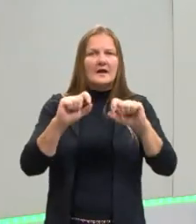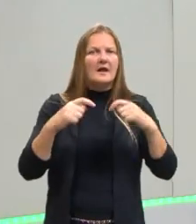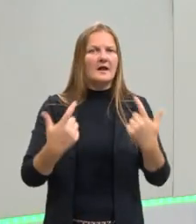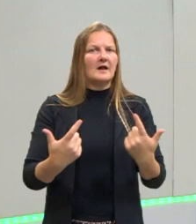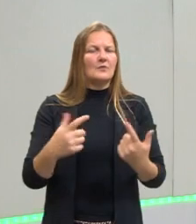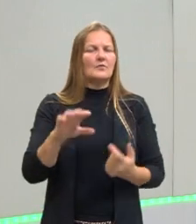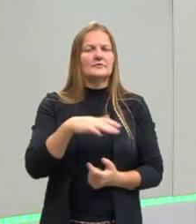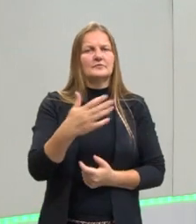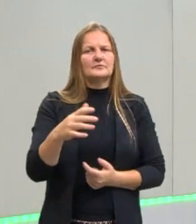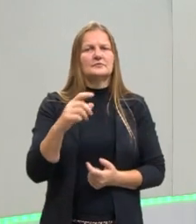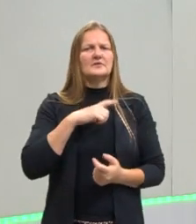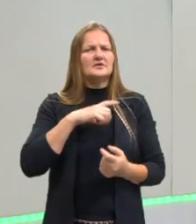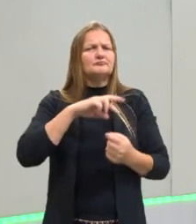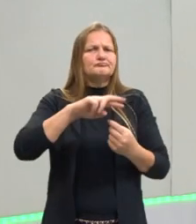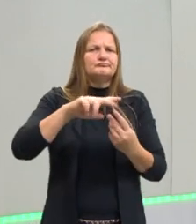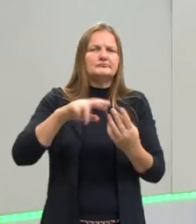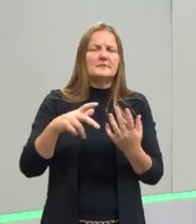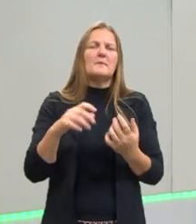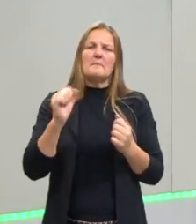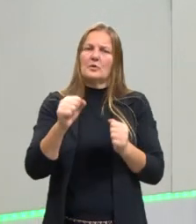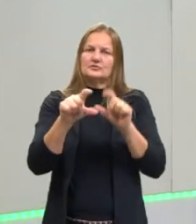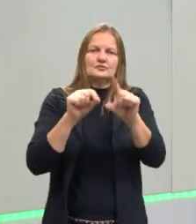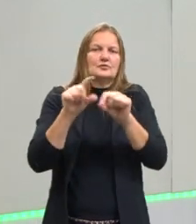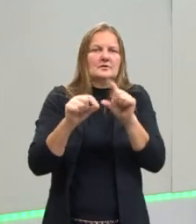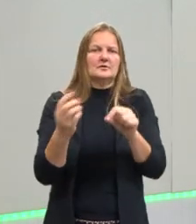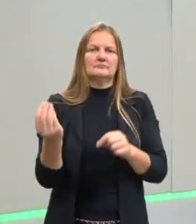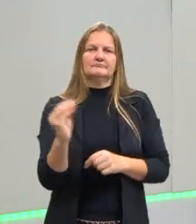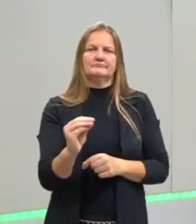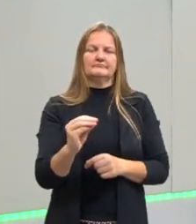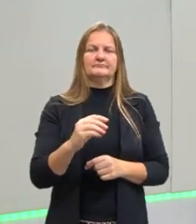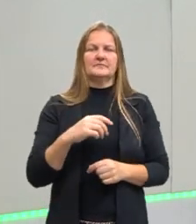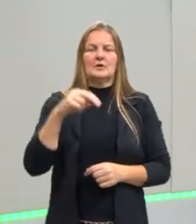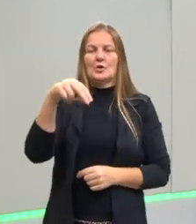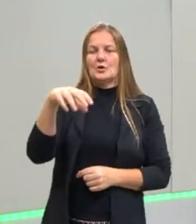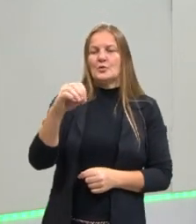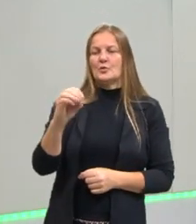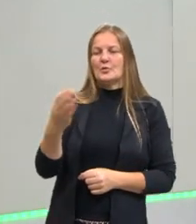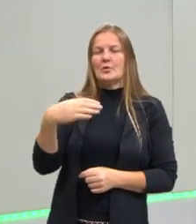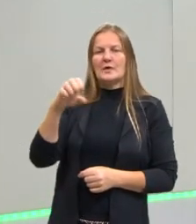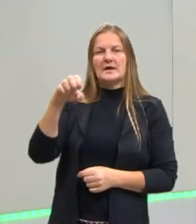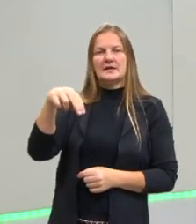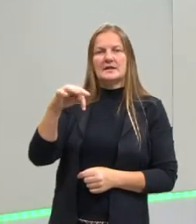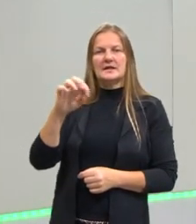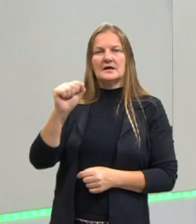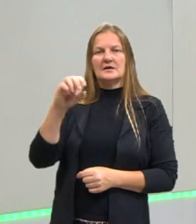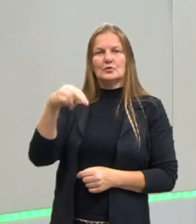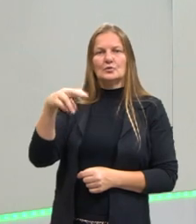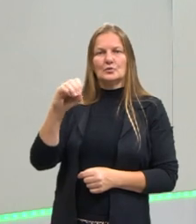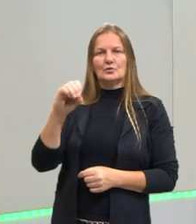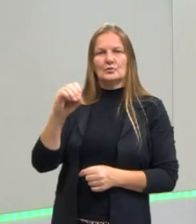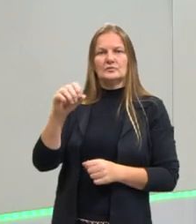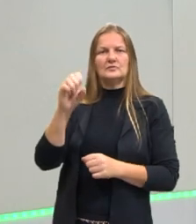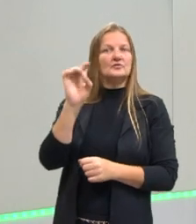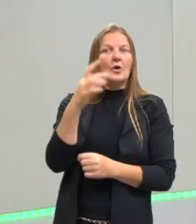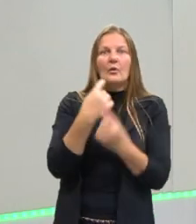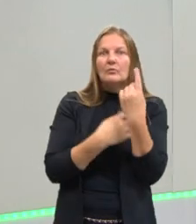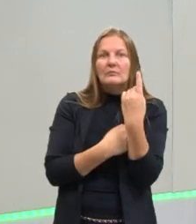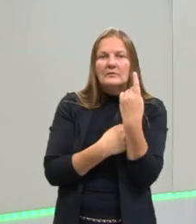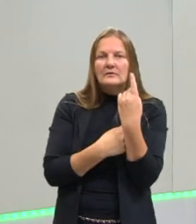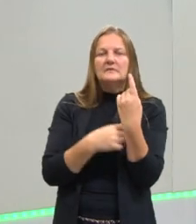tenho mais de 1 para uma mesma ideia então por exemplo eu não tenho som no entanto para a ideia de contraposição né